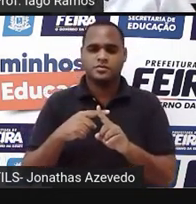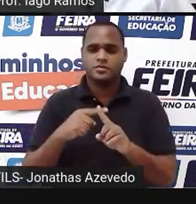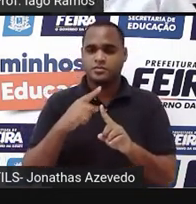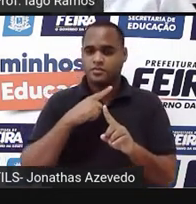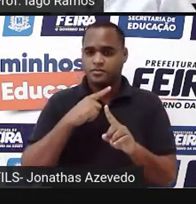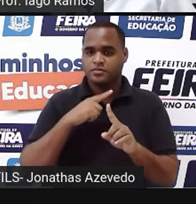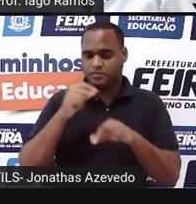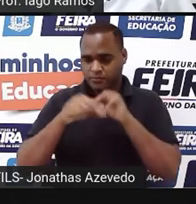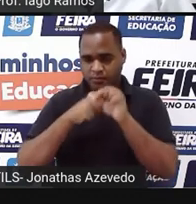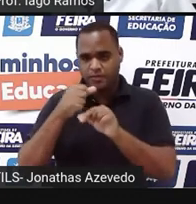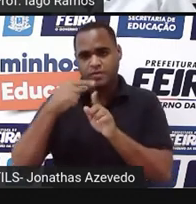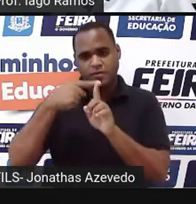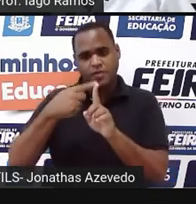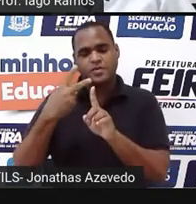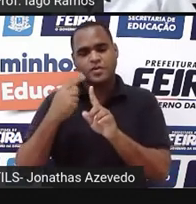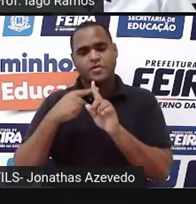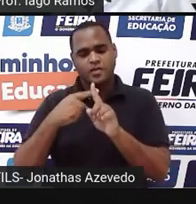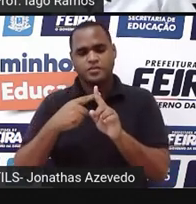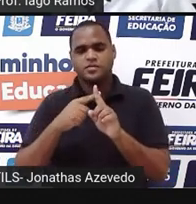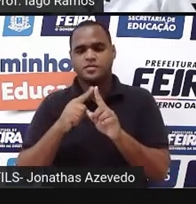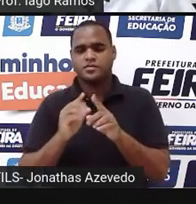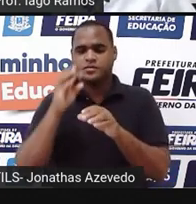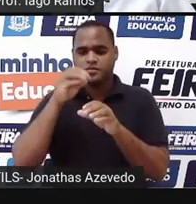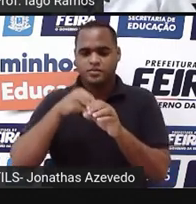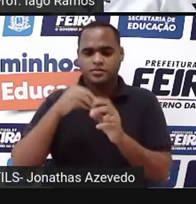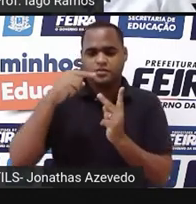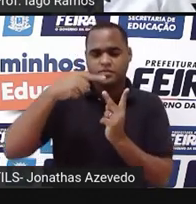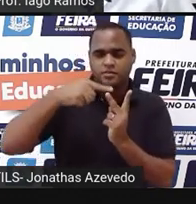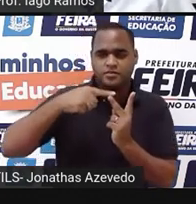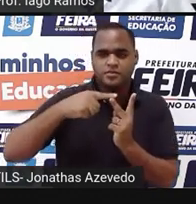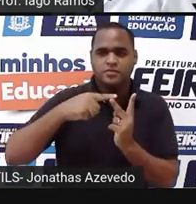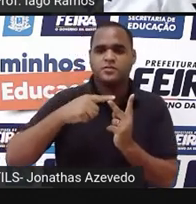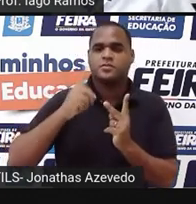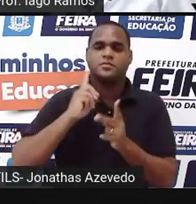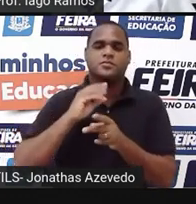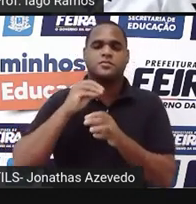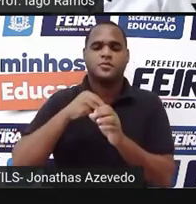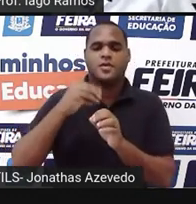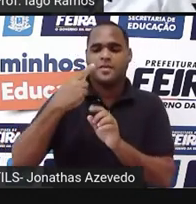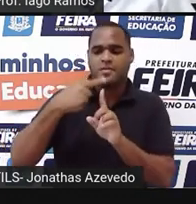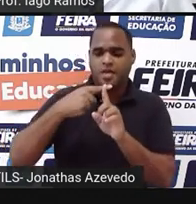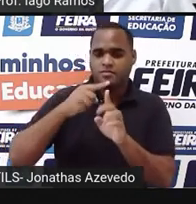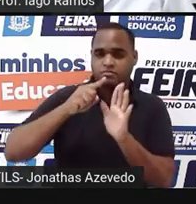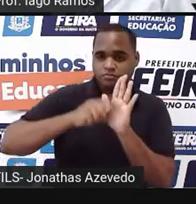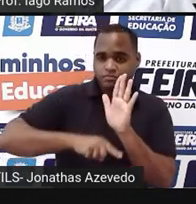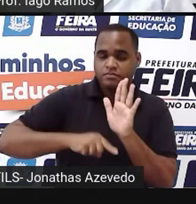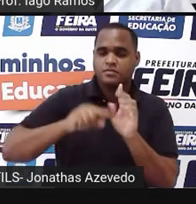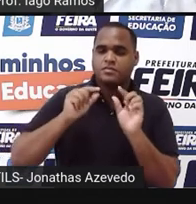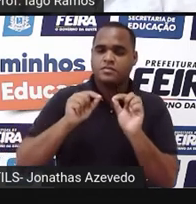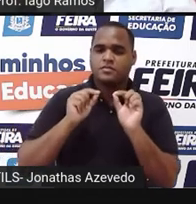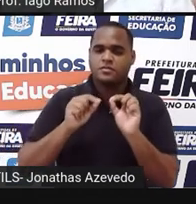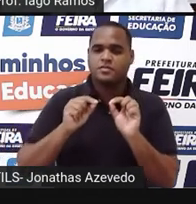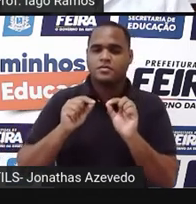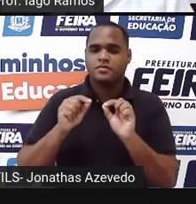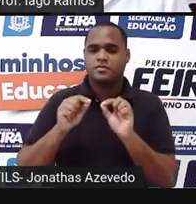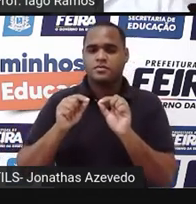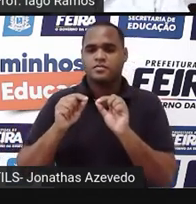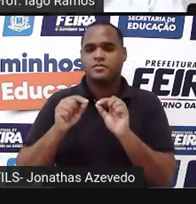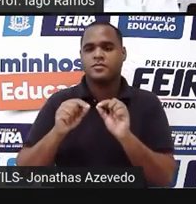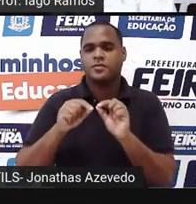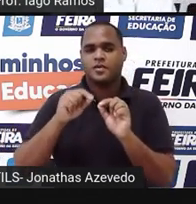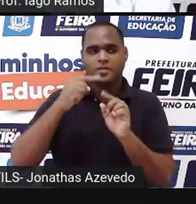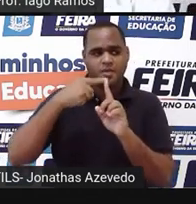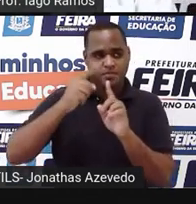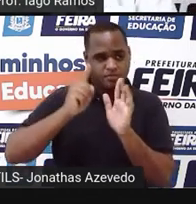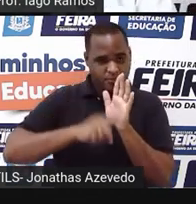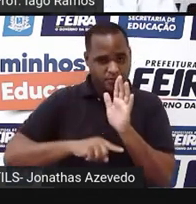positivo, mais ou menos, dentro da raiz quadrada, eu tenho menos 2 elevado ao quadrado, elevado a 2, então fica menos 2